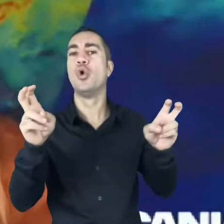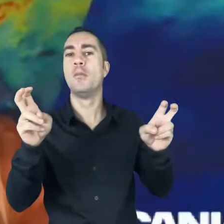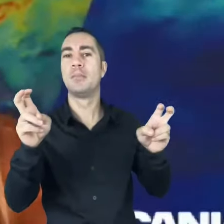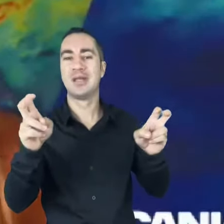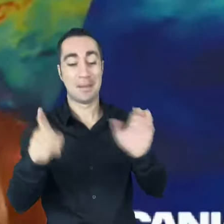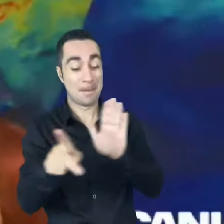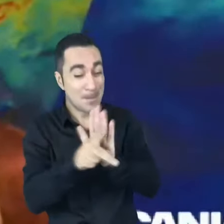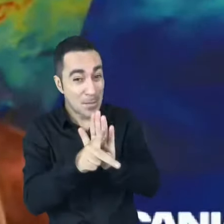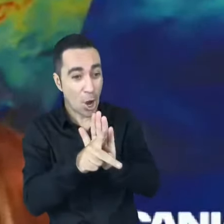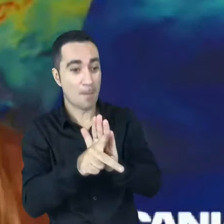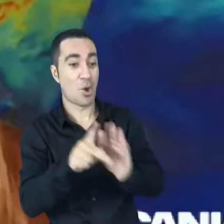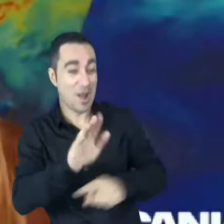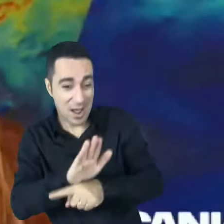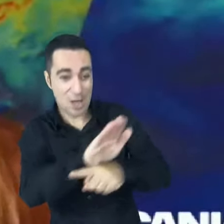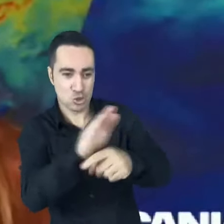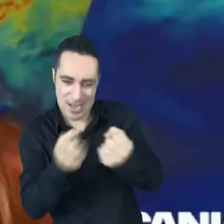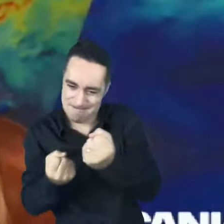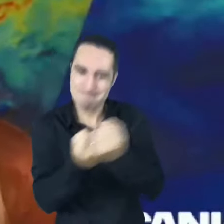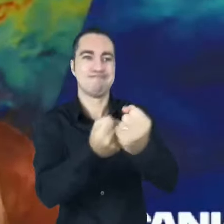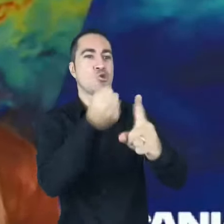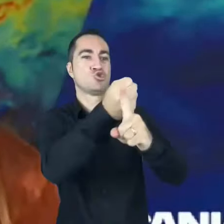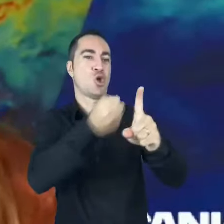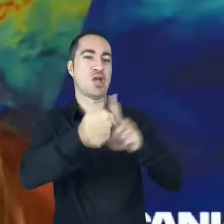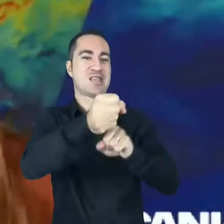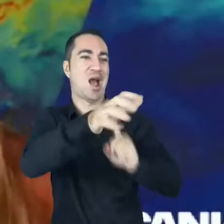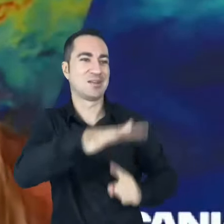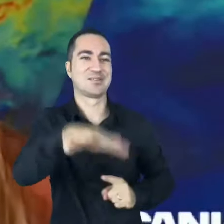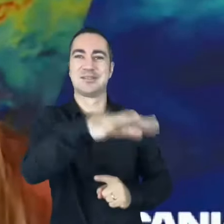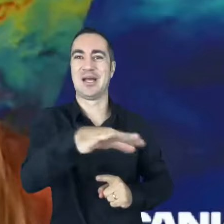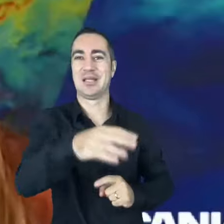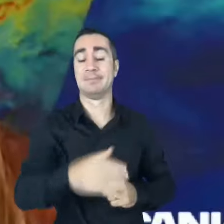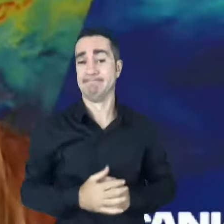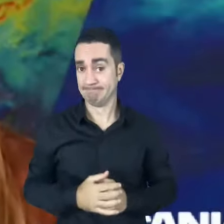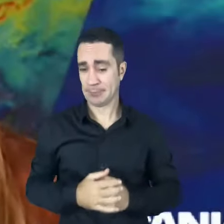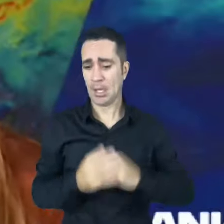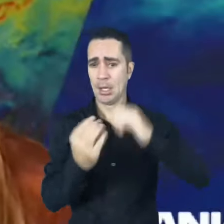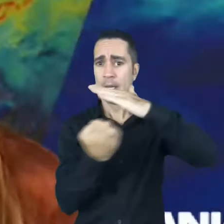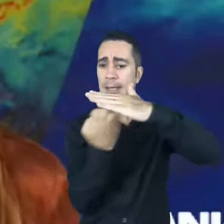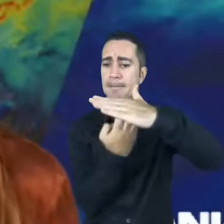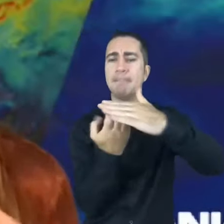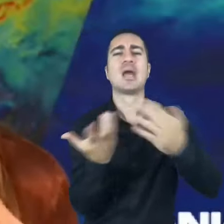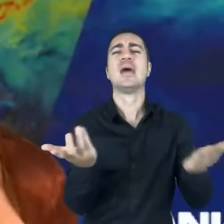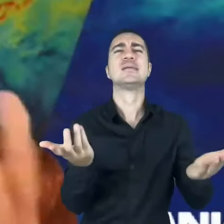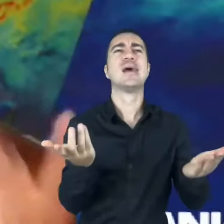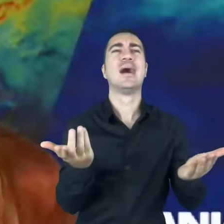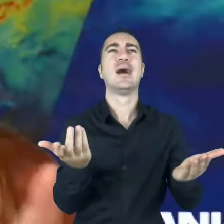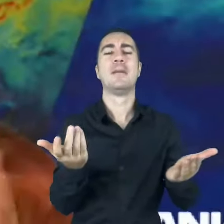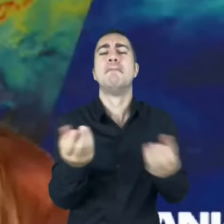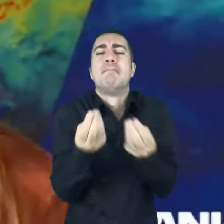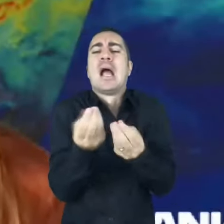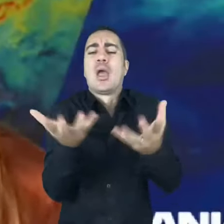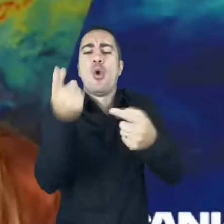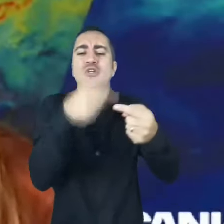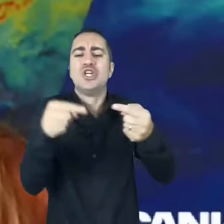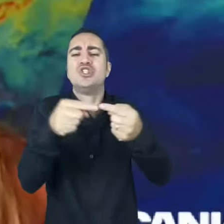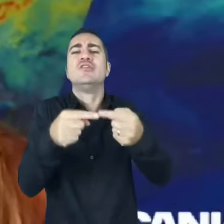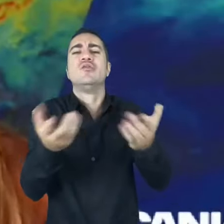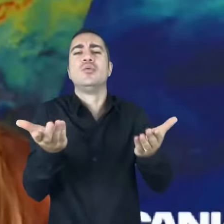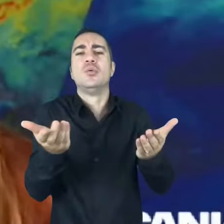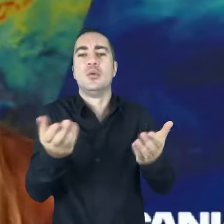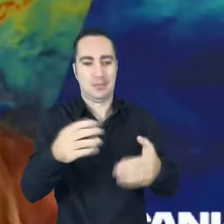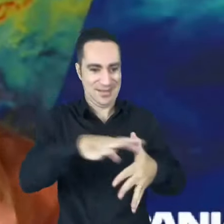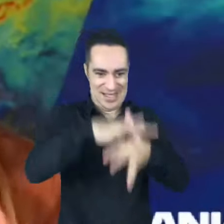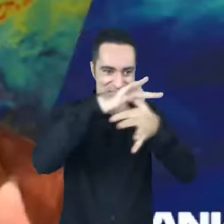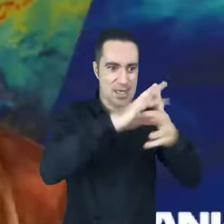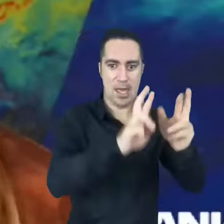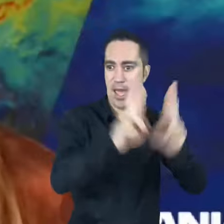sociedade. As empresas, elas não existem num vácuo. Os líderes, os que